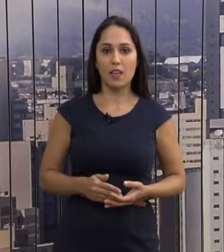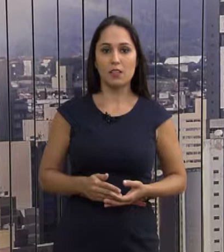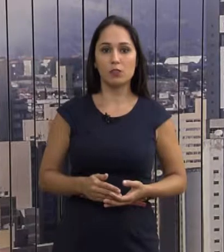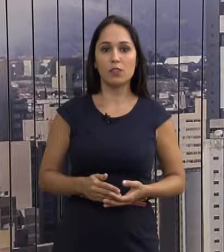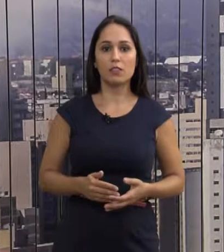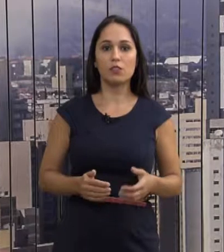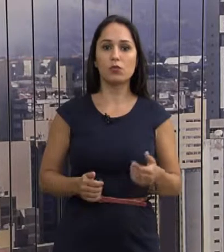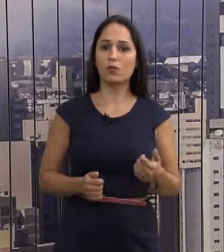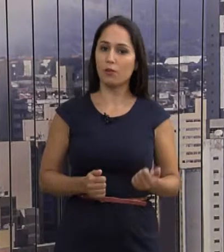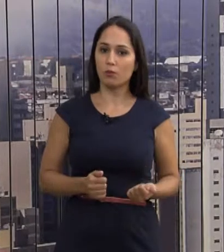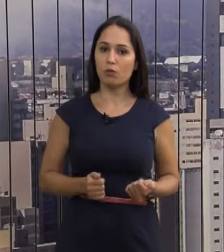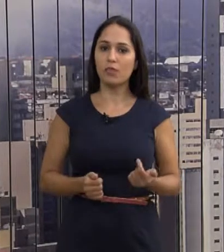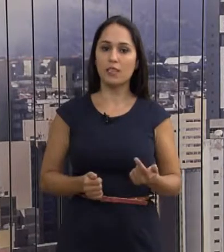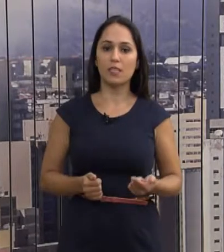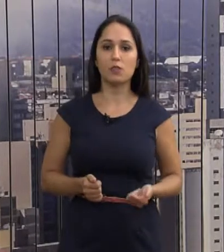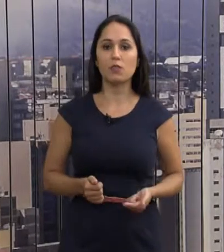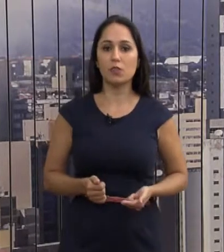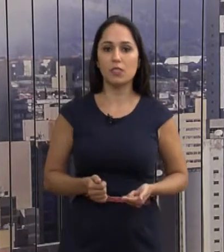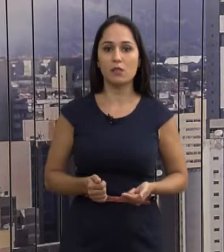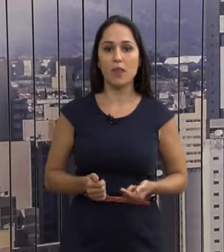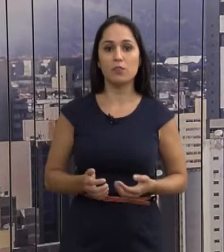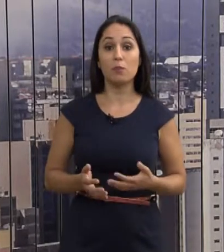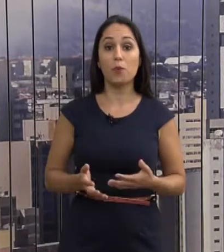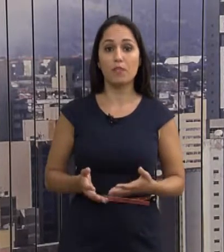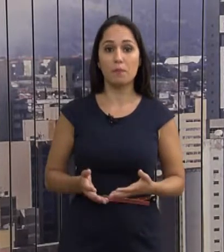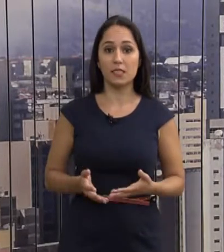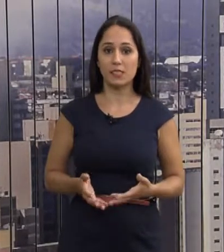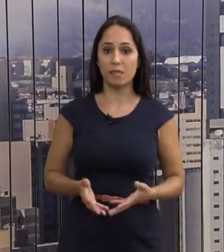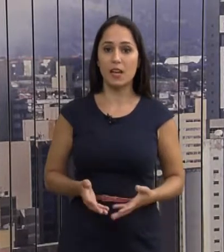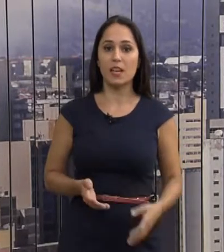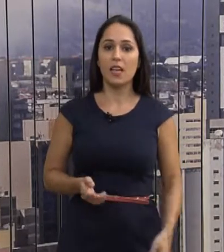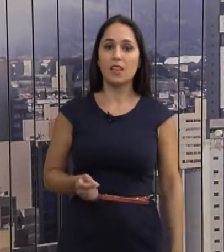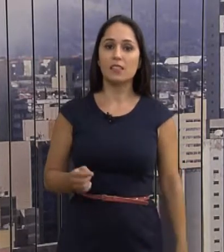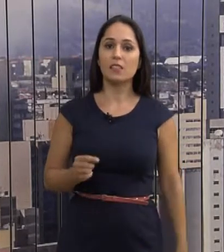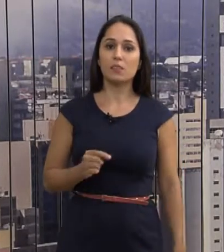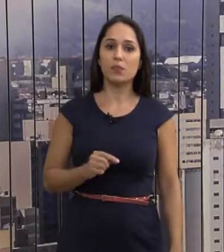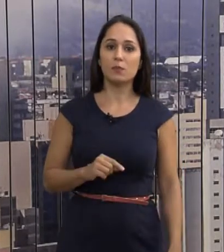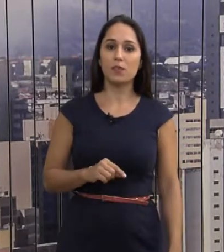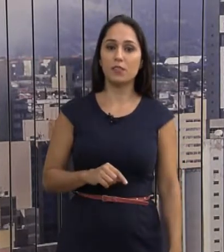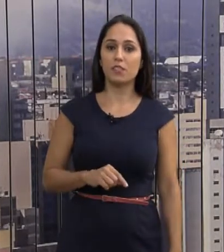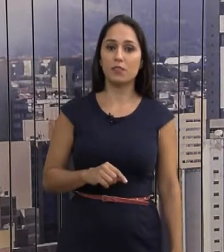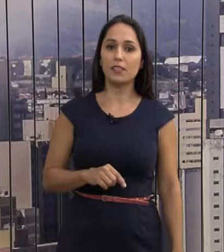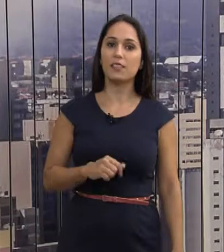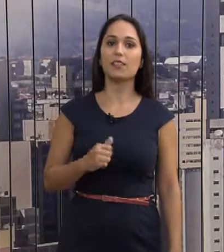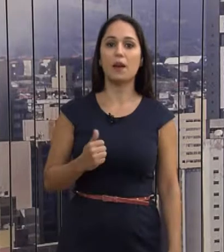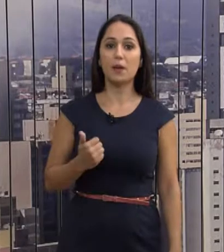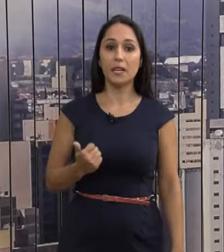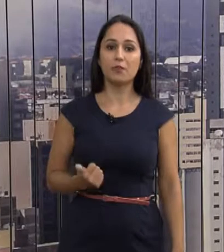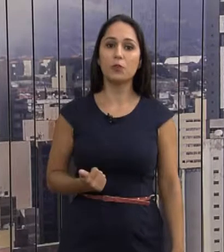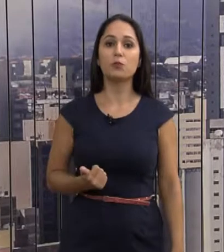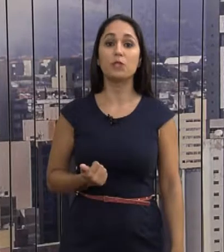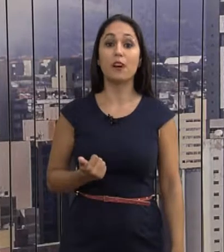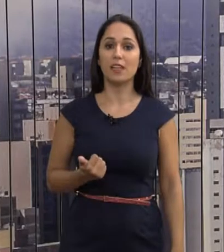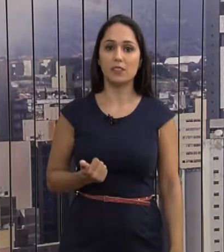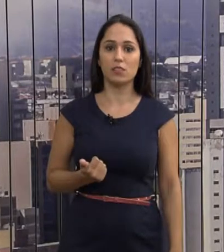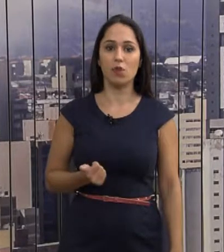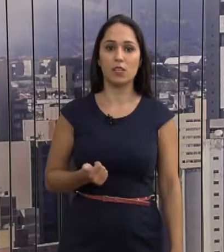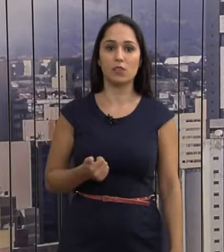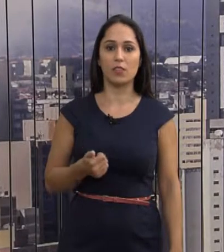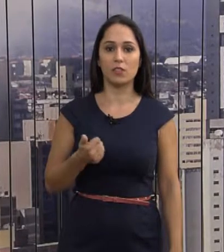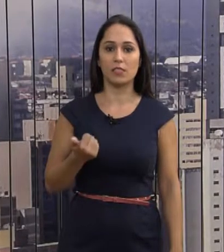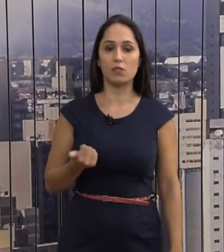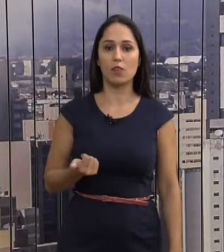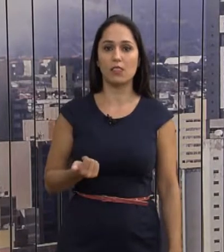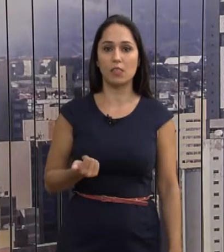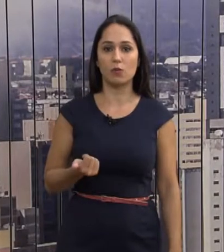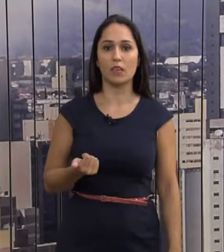militar. Estudantes do 2º e 3º ano do ensino médio podem participar e as inscrições podem ser feitas até amanhã, viu? Em várias escolas.